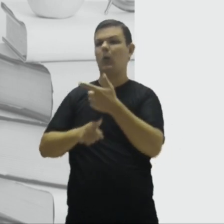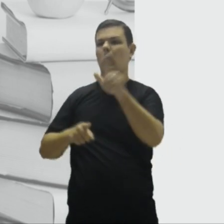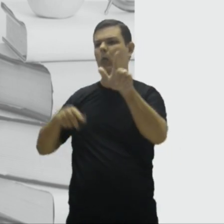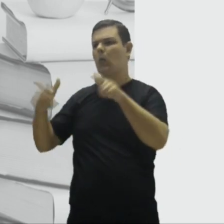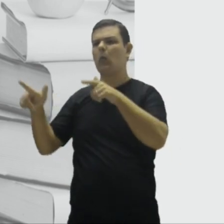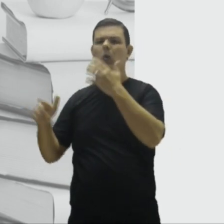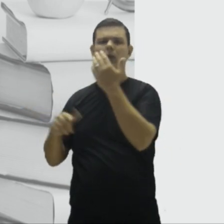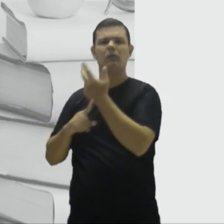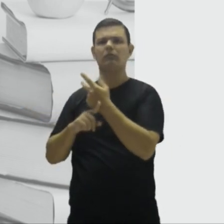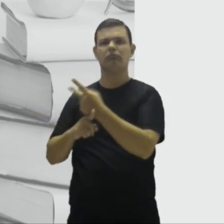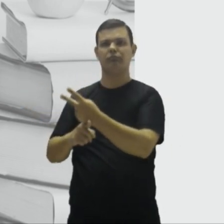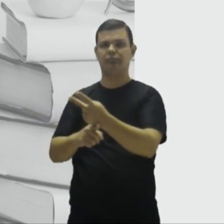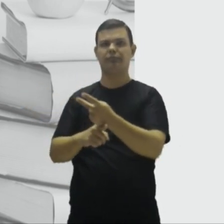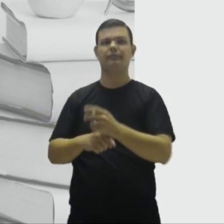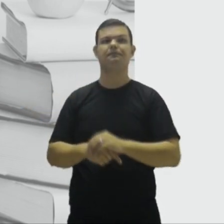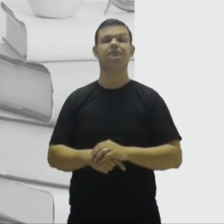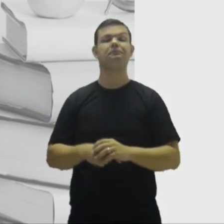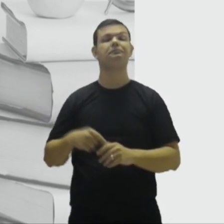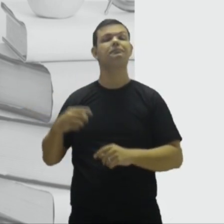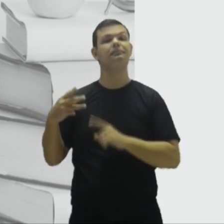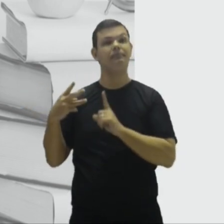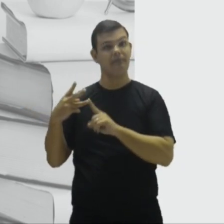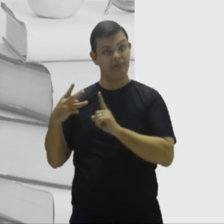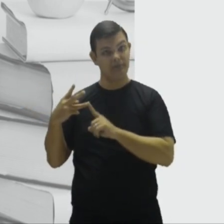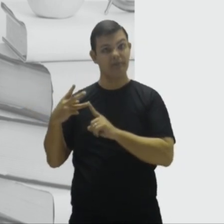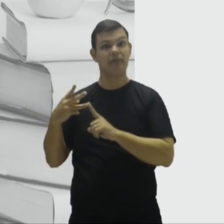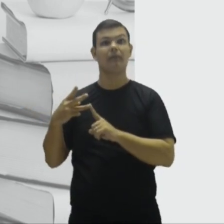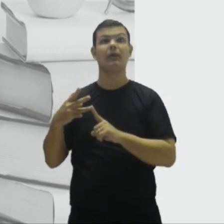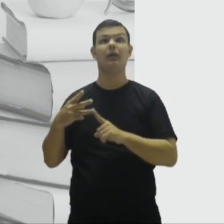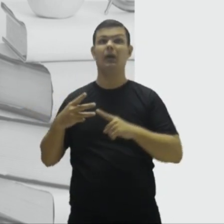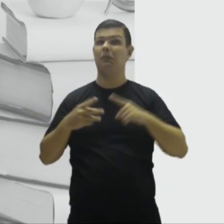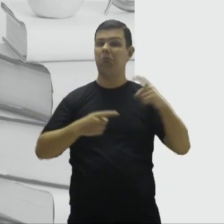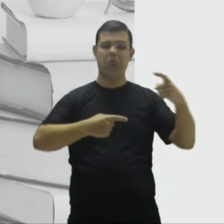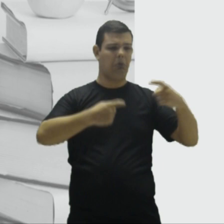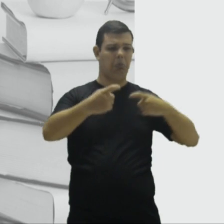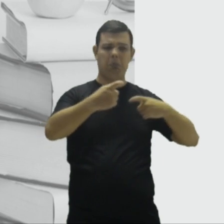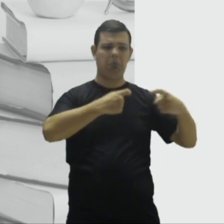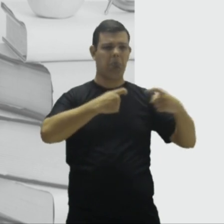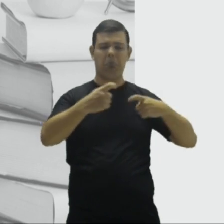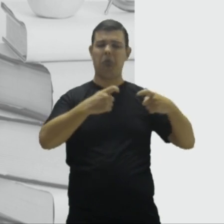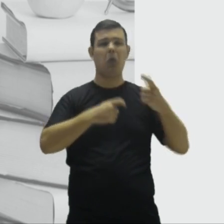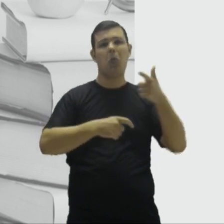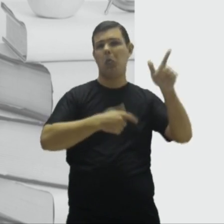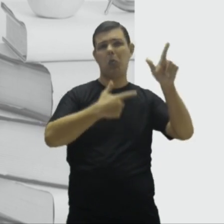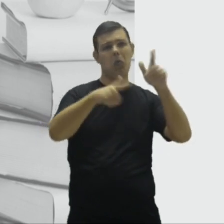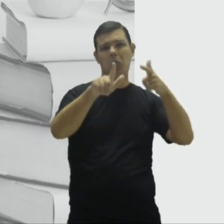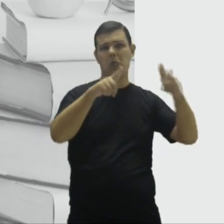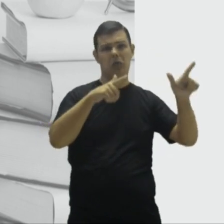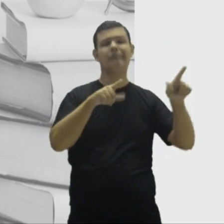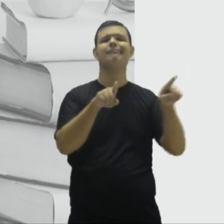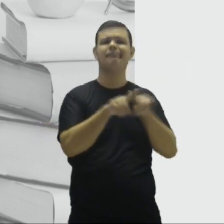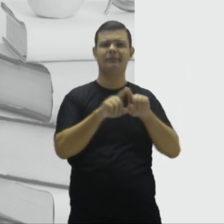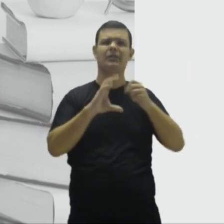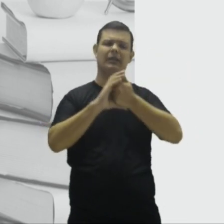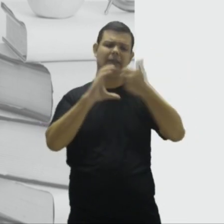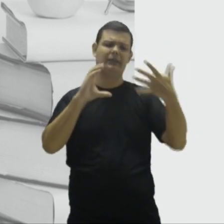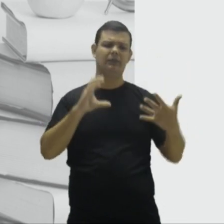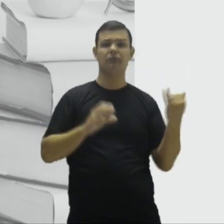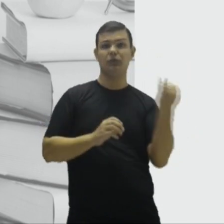para se saciar. Outro aspecto, conflitos com outros grupos humanos, também é uma característica